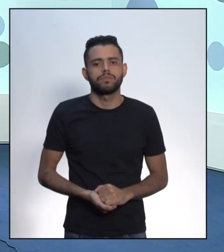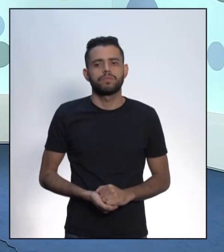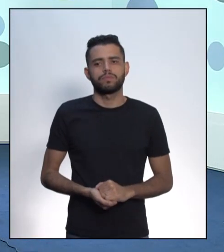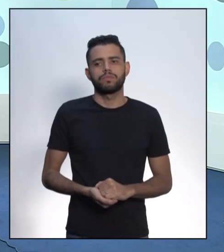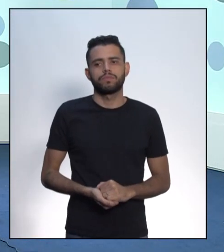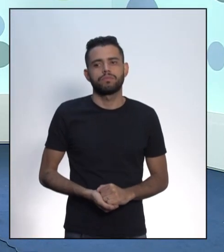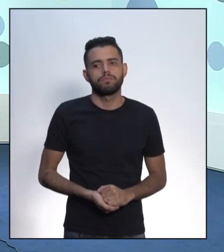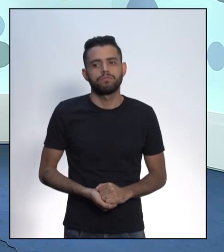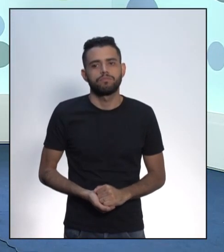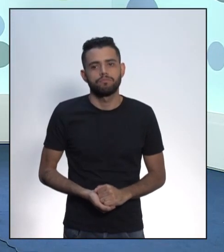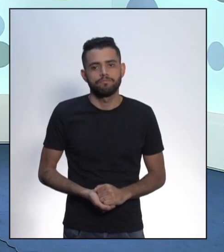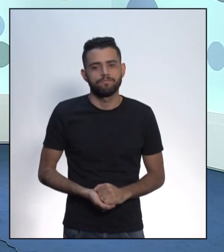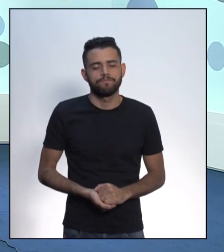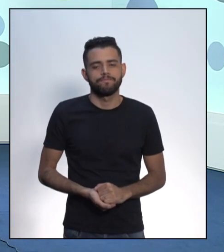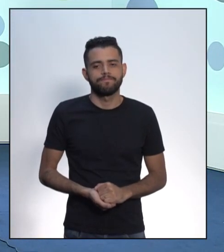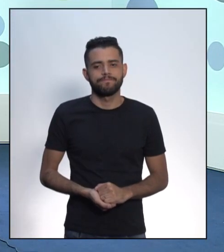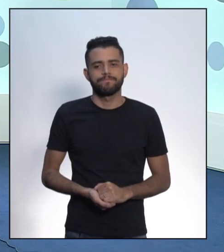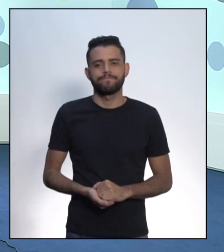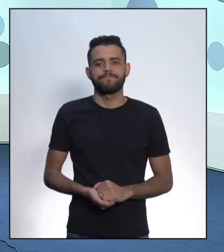Deixa ele voltar.